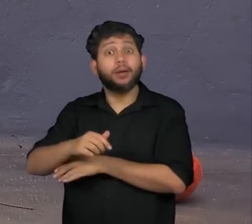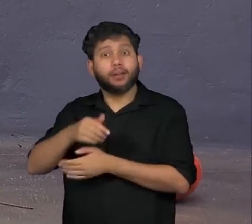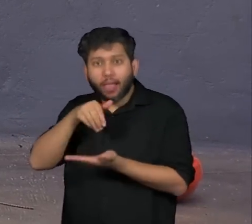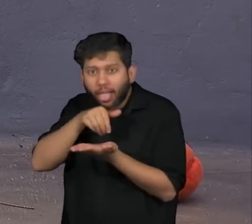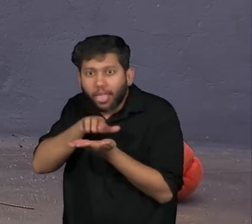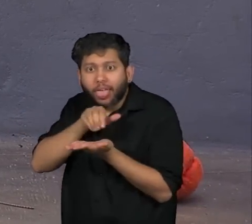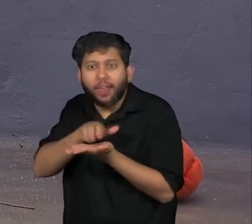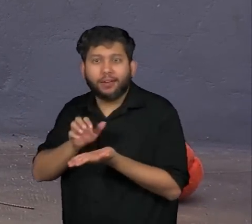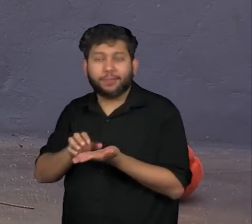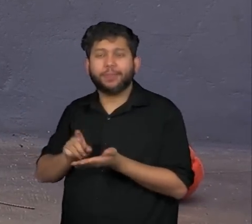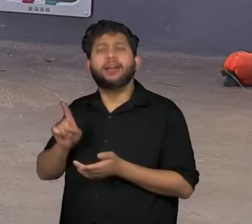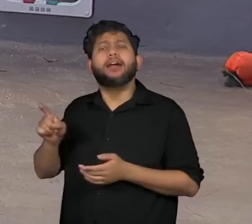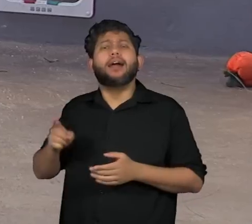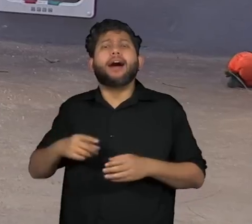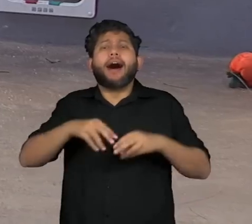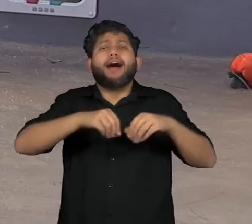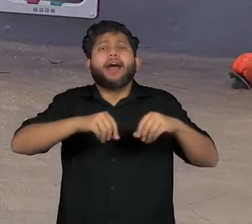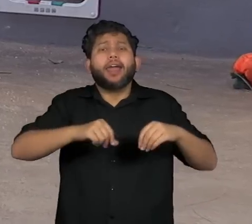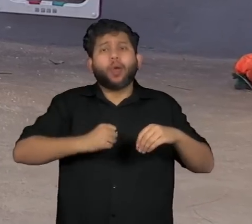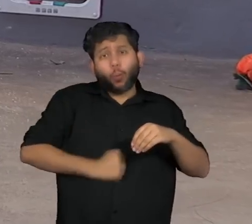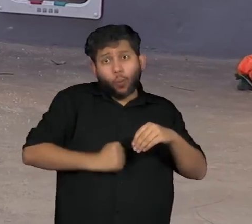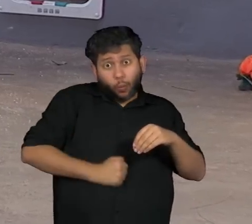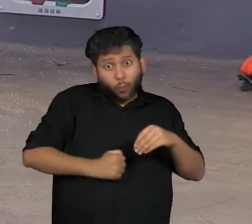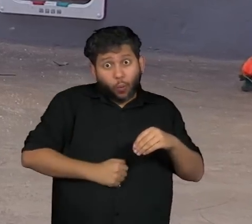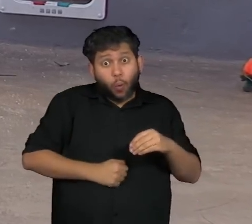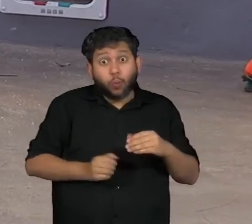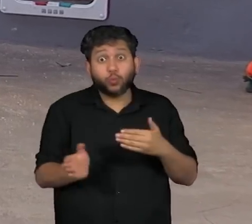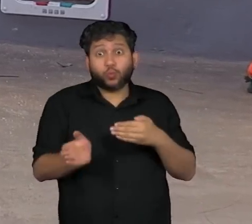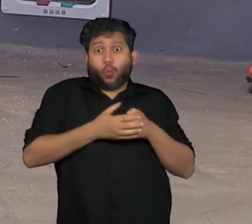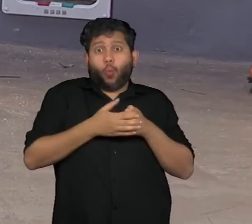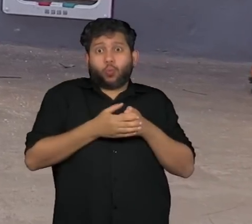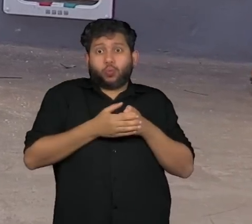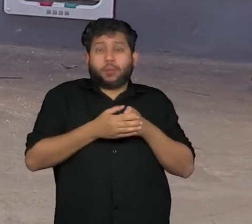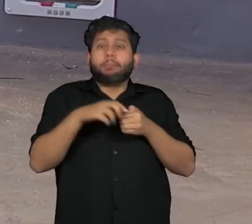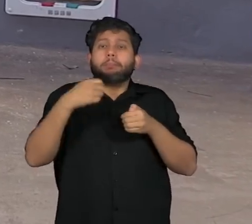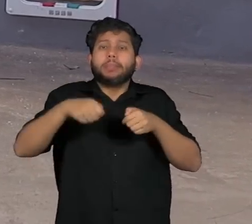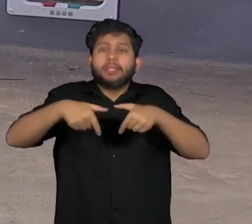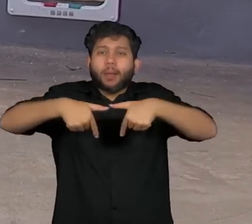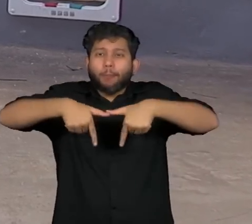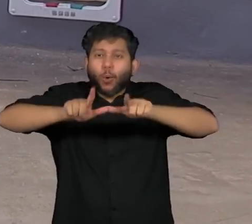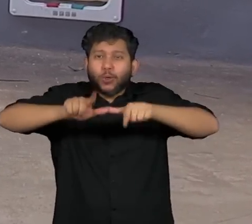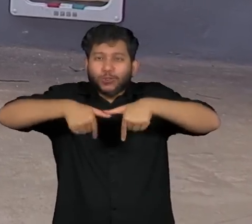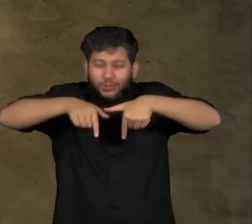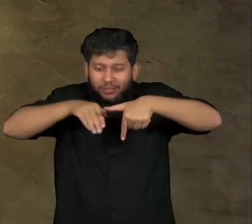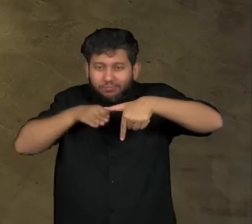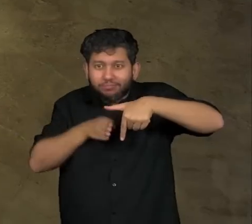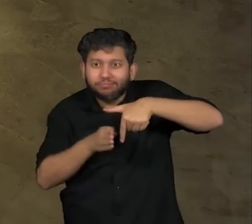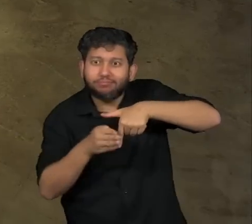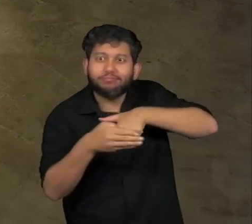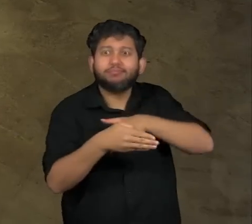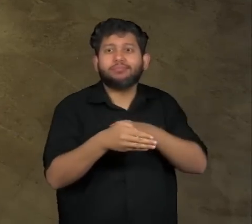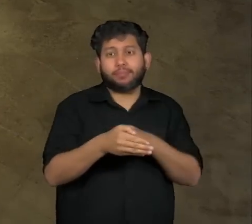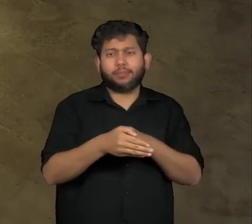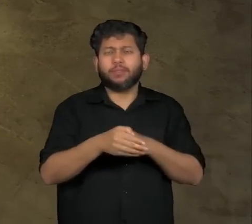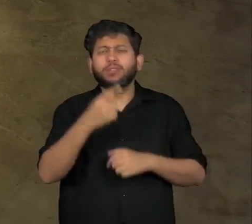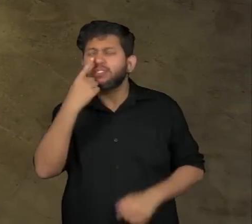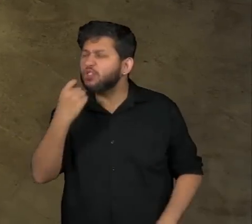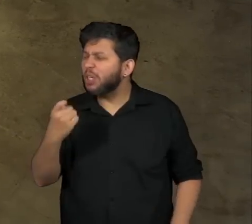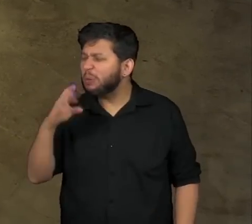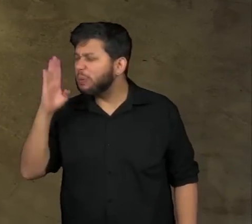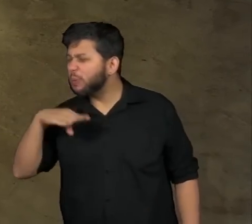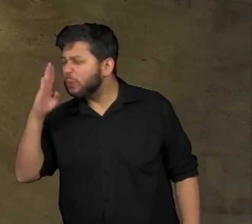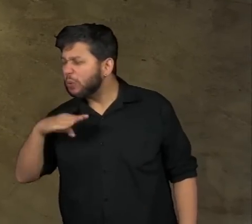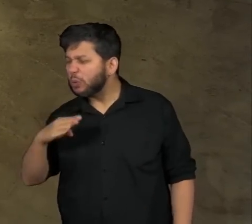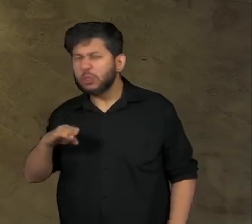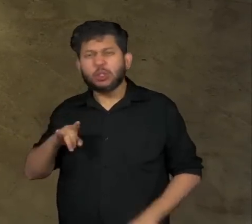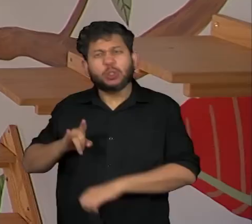fazer as necessidades ficam escondidas e são acessadas por essas pequenas portas. Aqui não se sente cheiro de